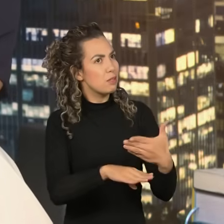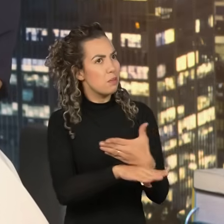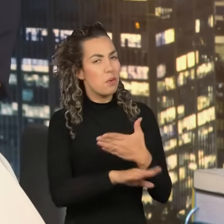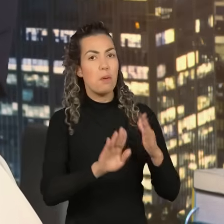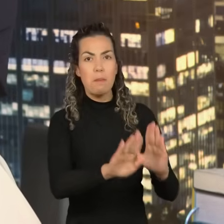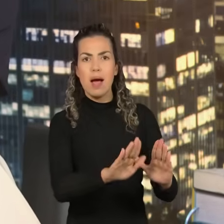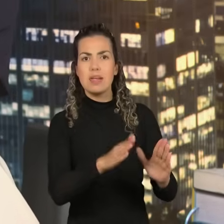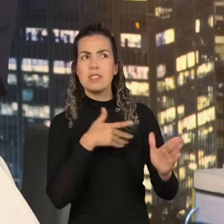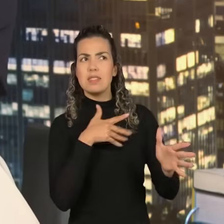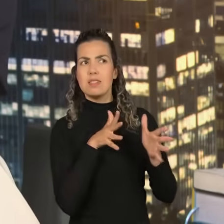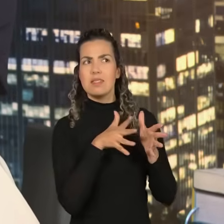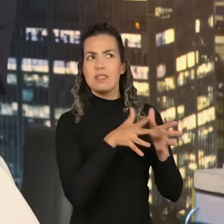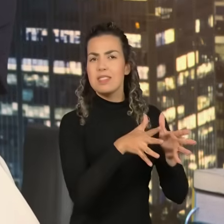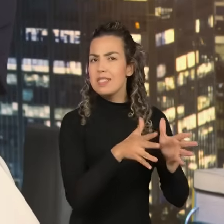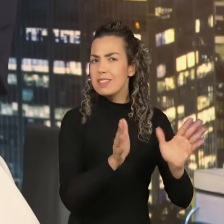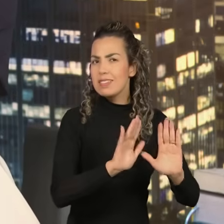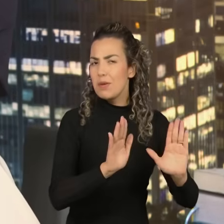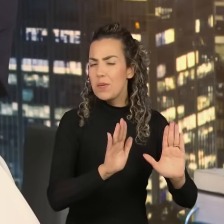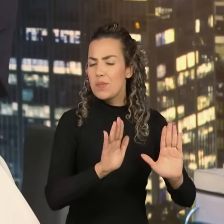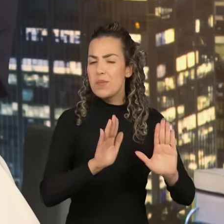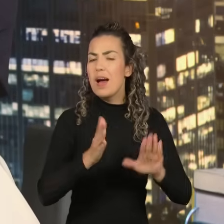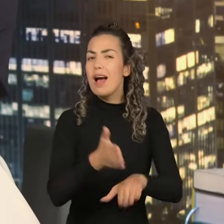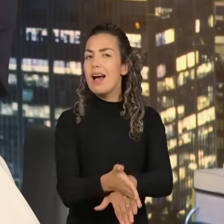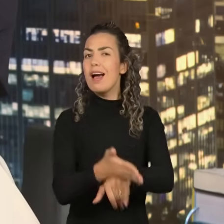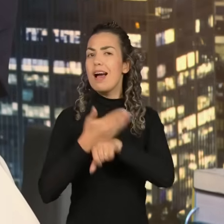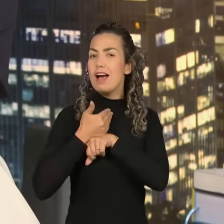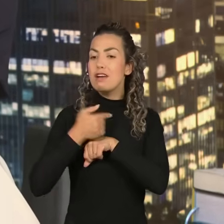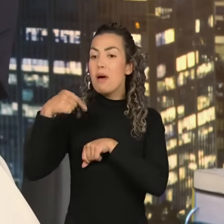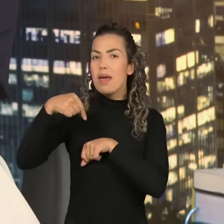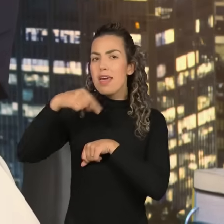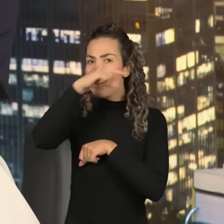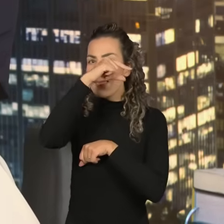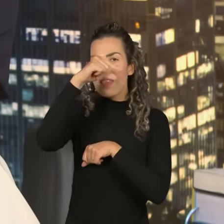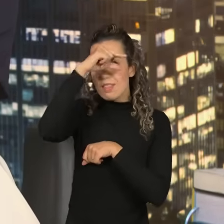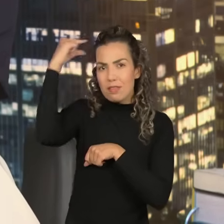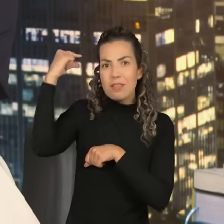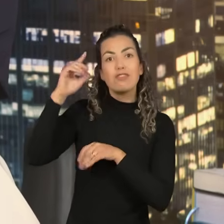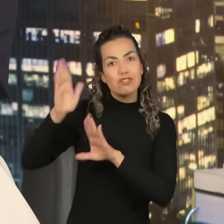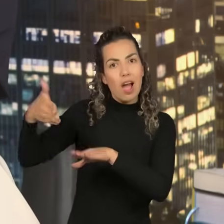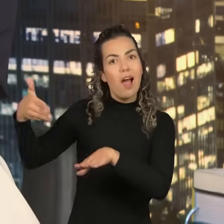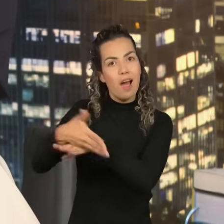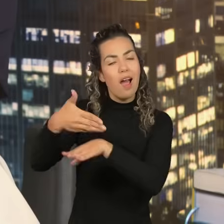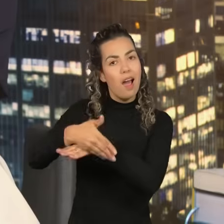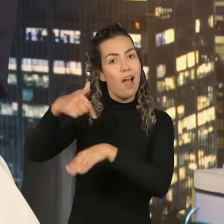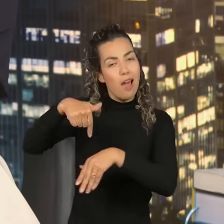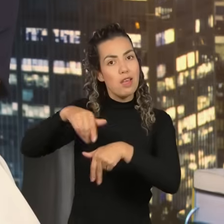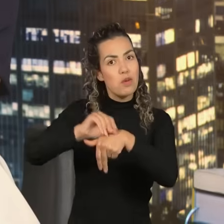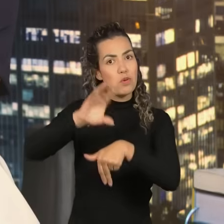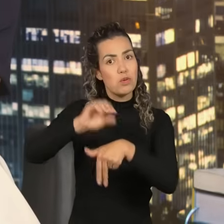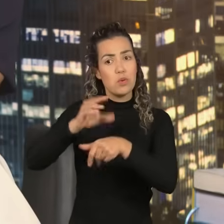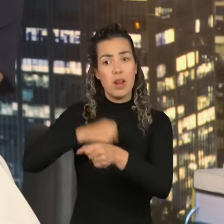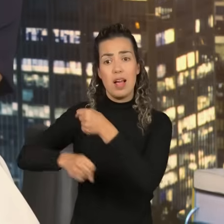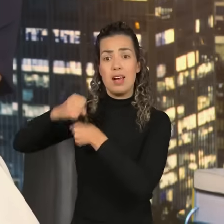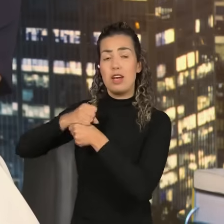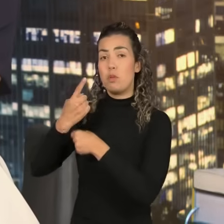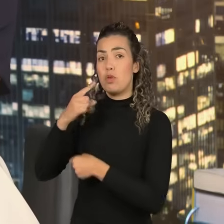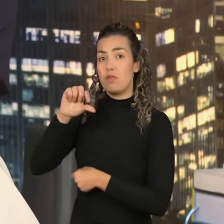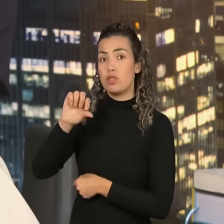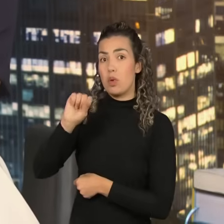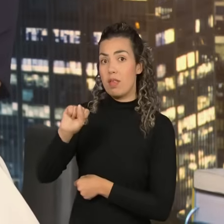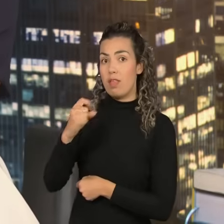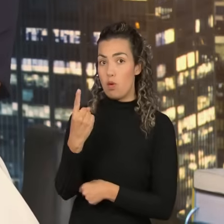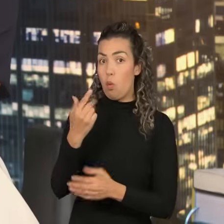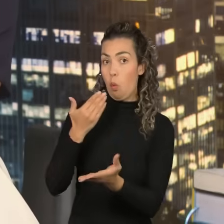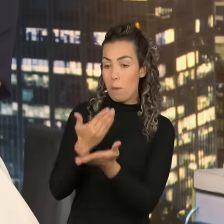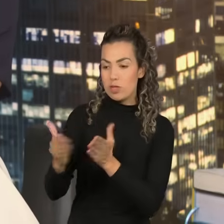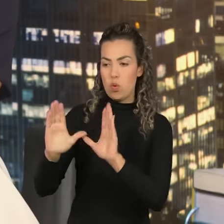vai para os arquivos da TV Cultura, porque Cazuza começou a cantar como vocalista do Barão Vermelho em 1981. Em 85, ele deixou a